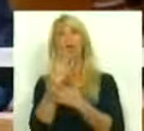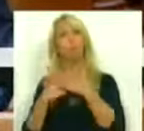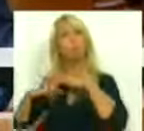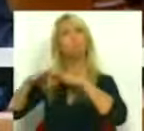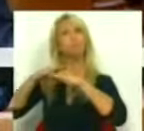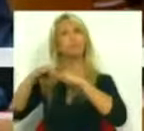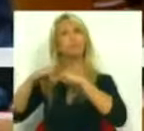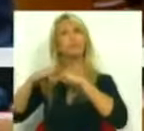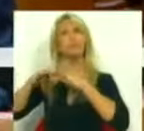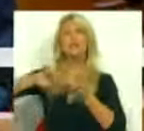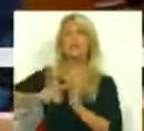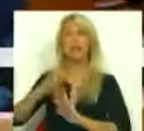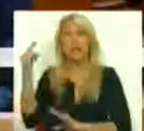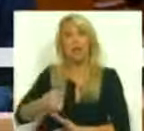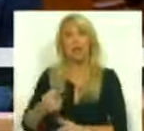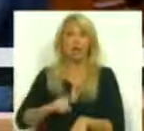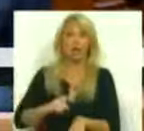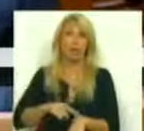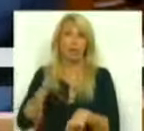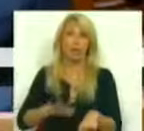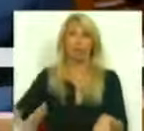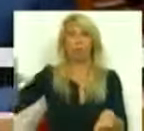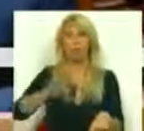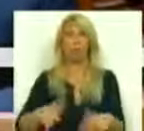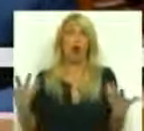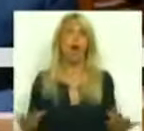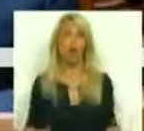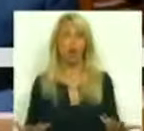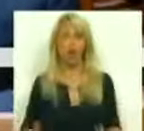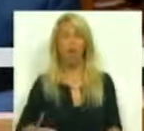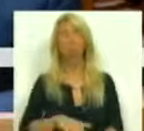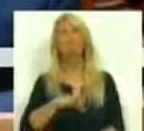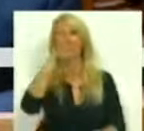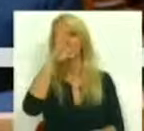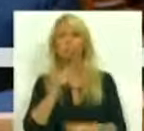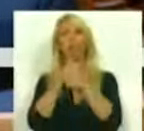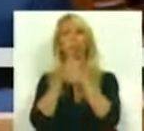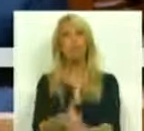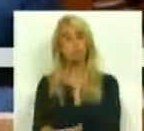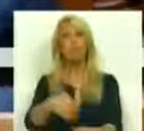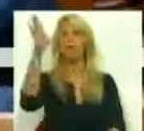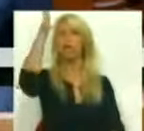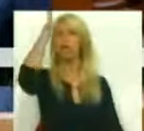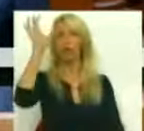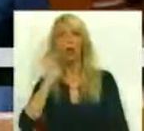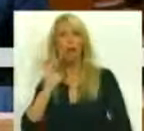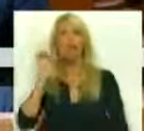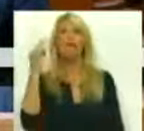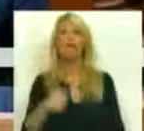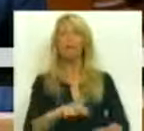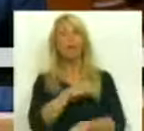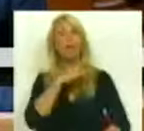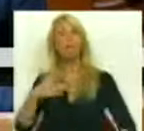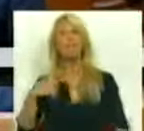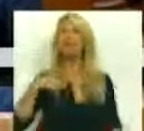exigências dos tempos que vivemos. O Governo está a cumprir com inteligência e com mérito. Os médicos